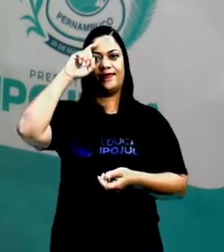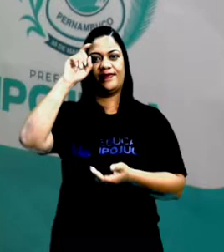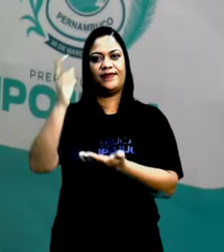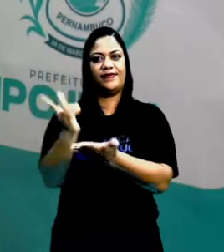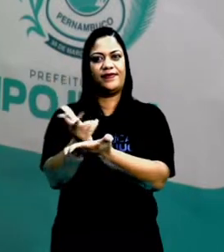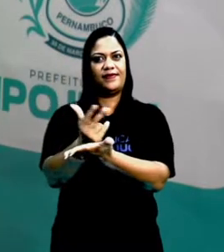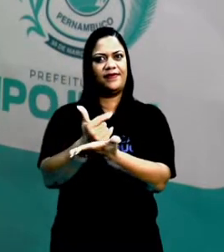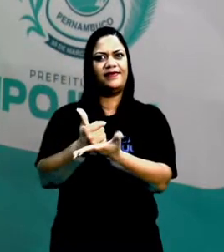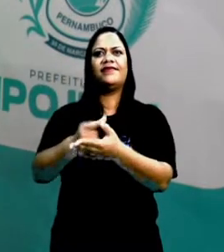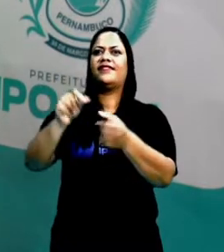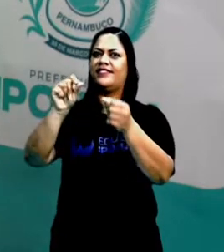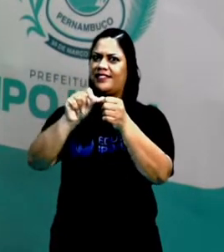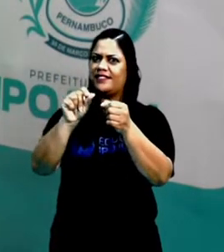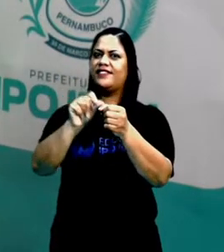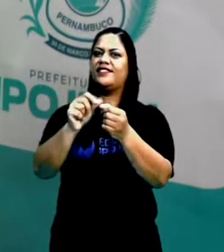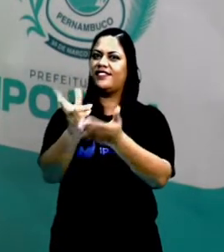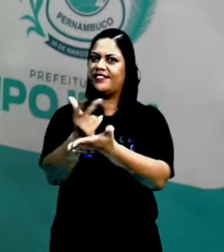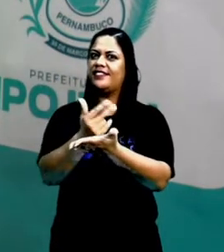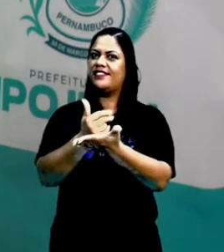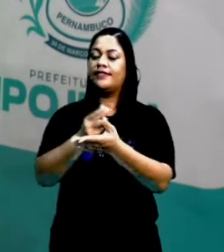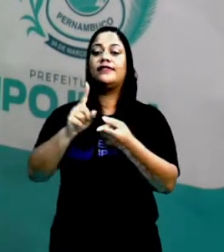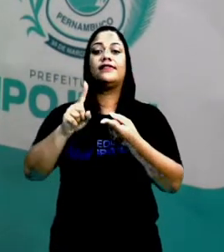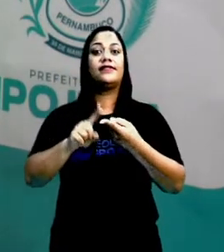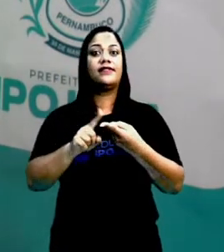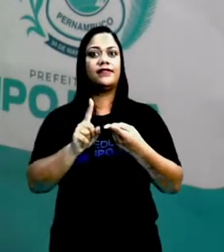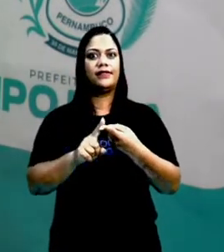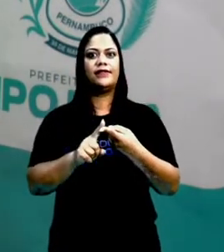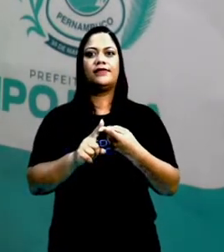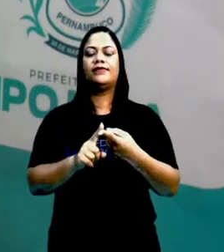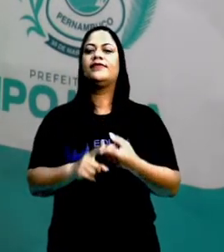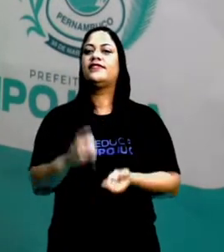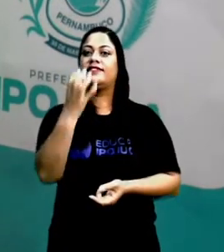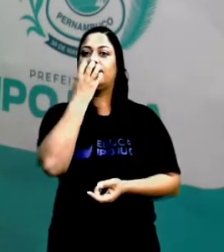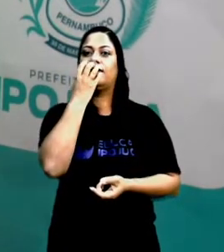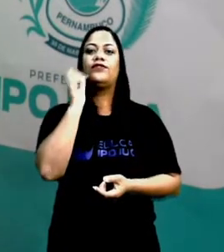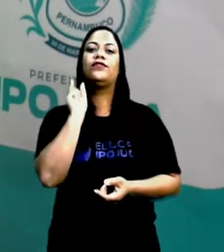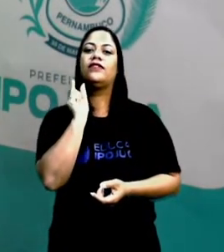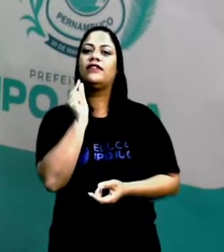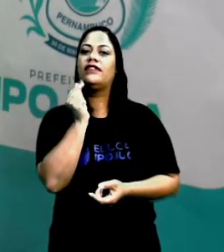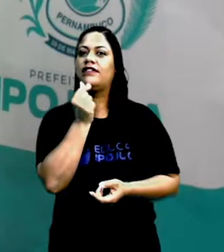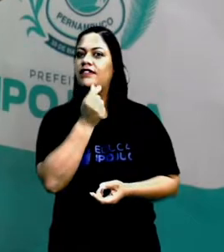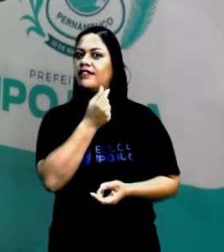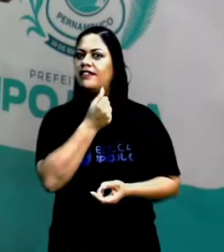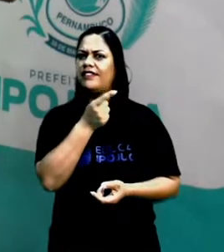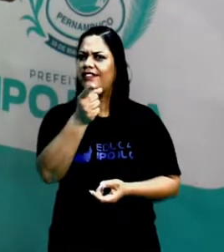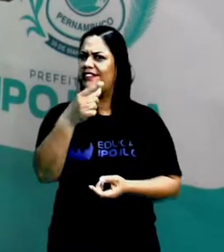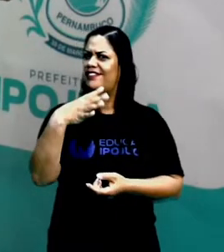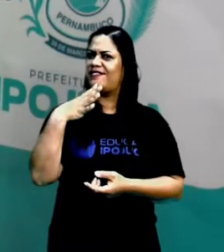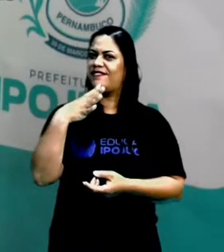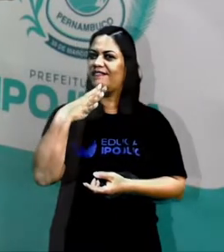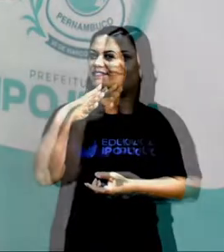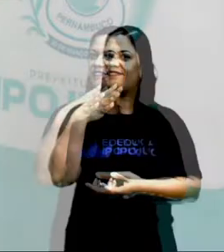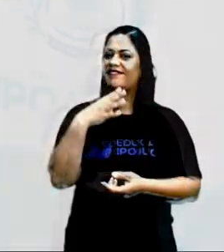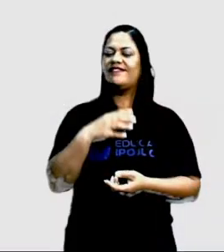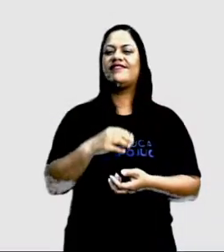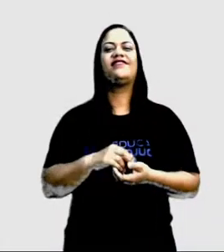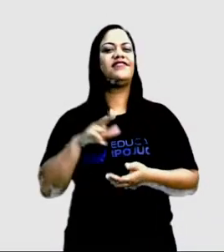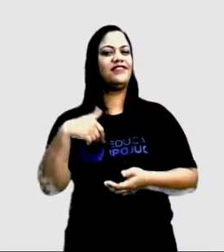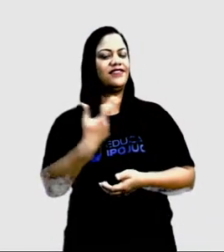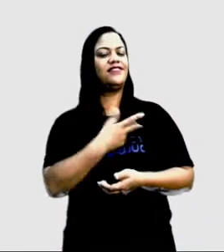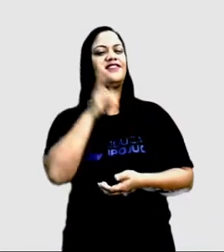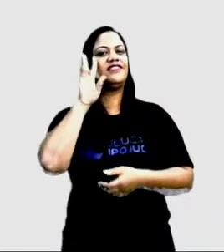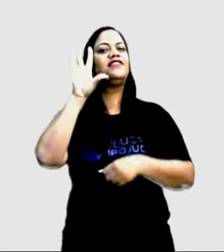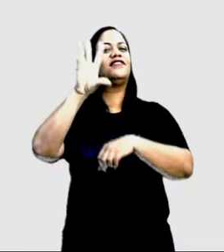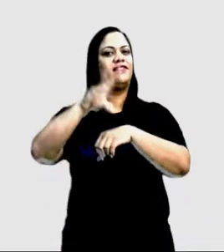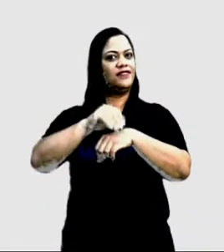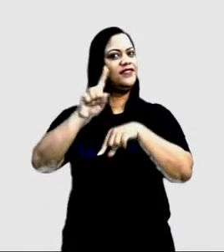é o criador da Turma da Mônica e também do Cãozinho Bidu. Vocês conheceram o Cãozinho Bidu? A gente vai ver a foto